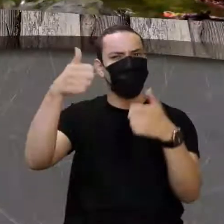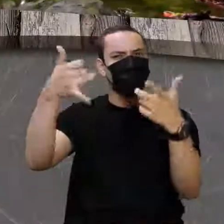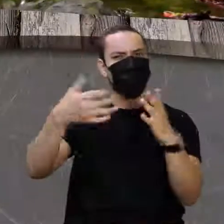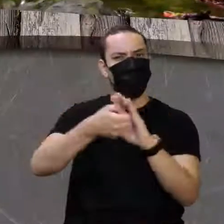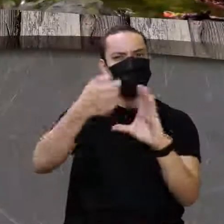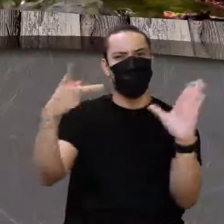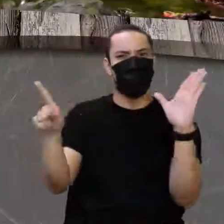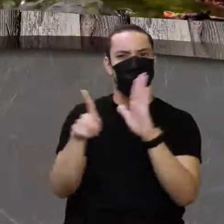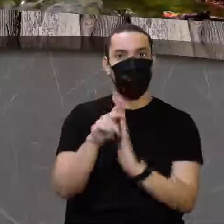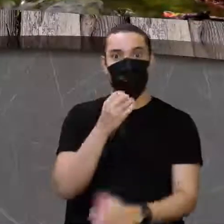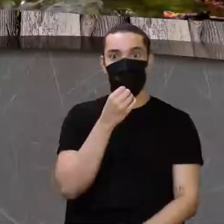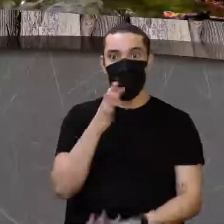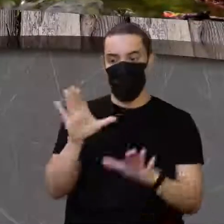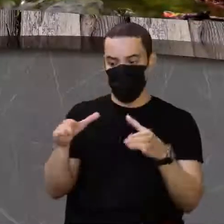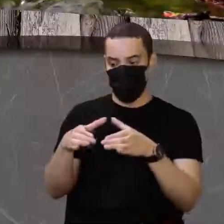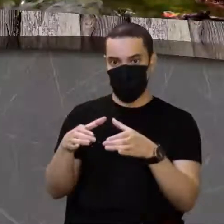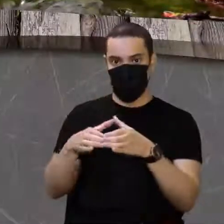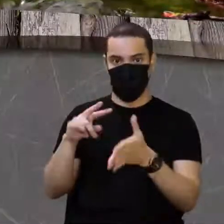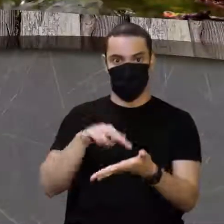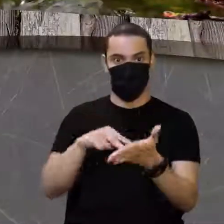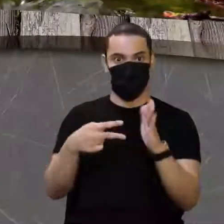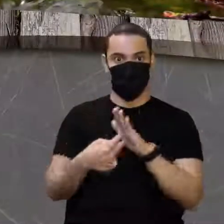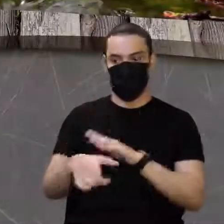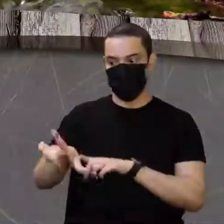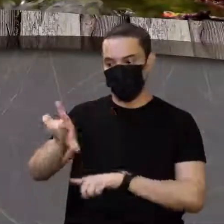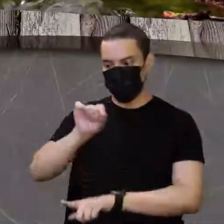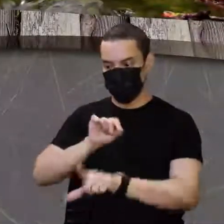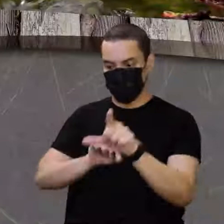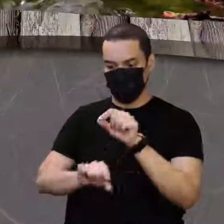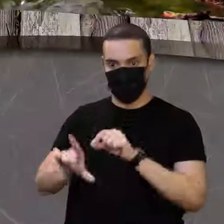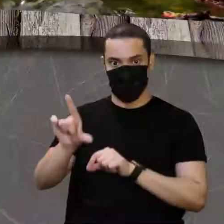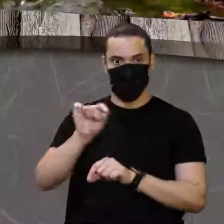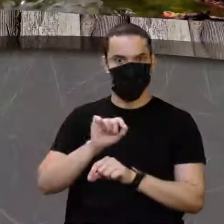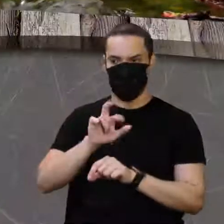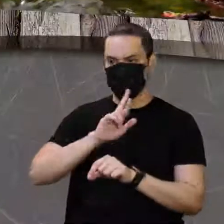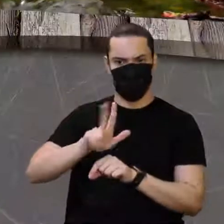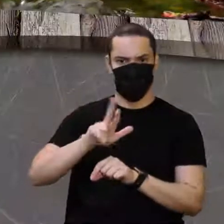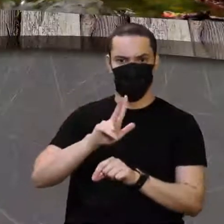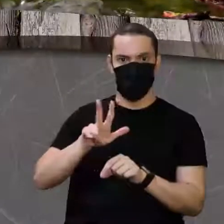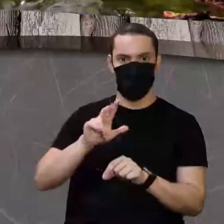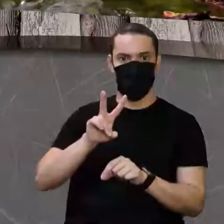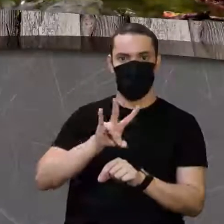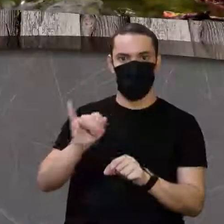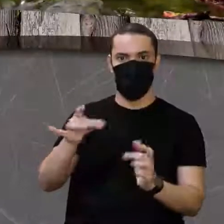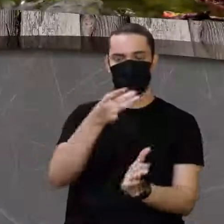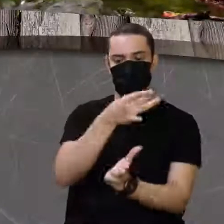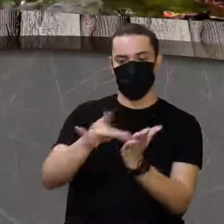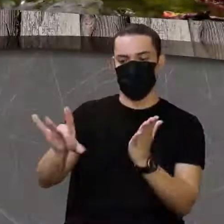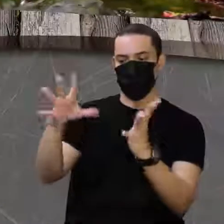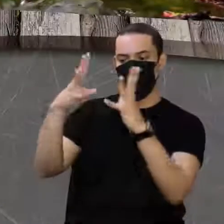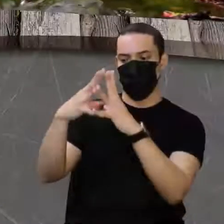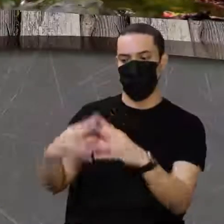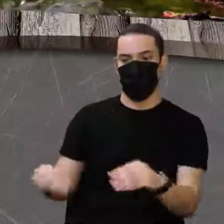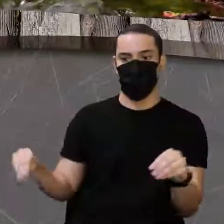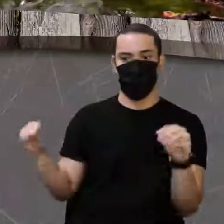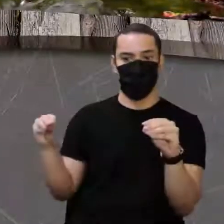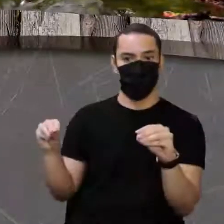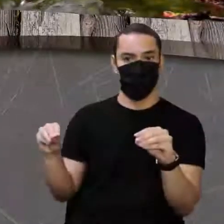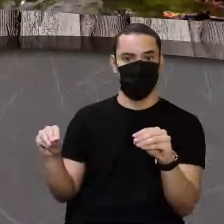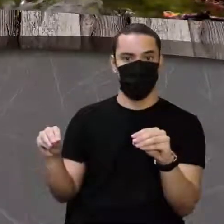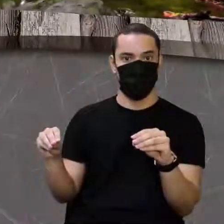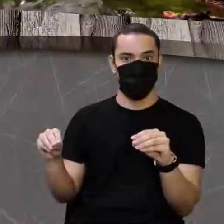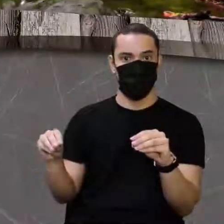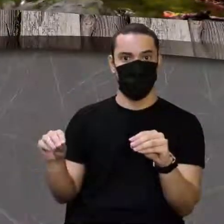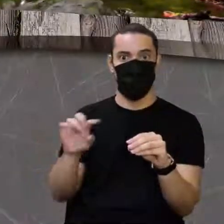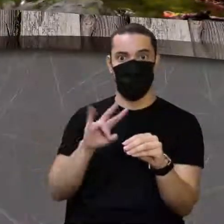benéfica para o grupo, ela é selecionada. E aquilo que não é, professora, ela vai desaparecer. Ela vai